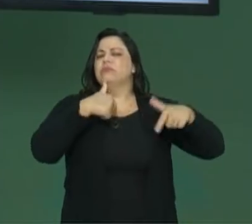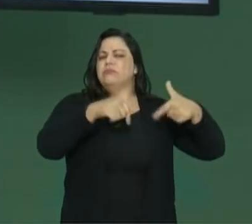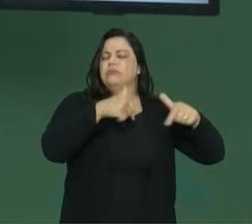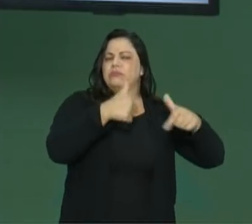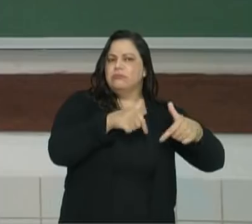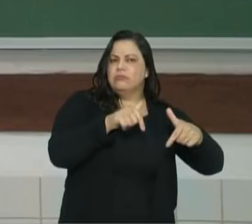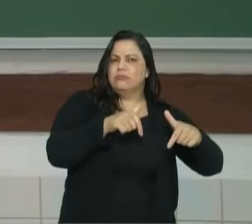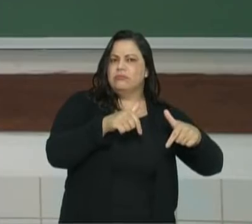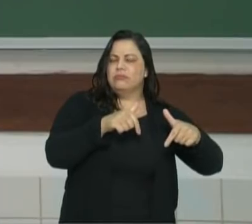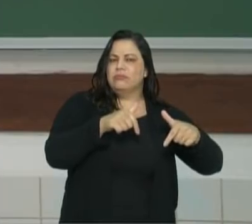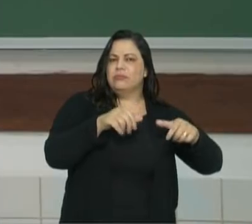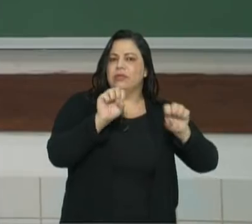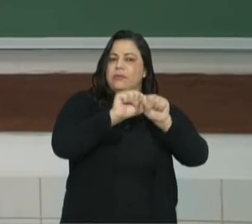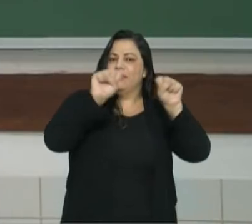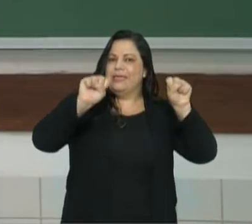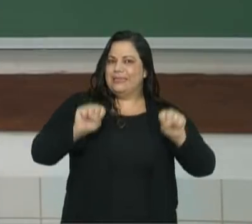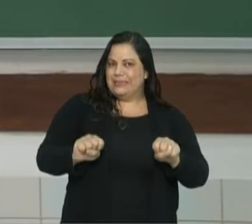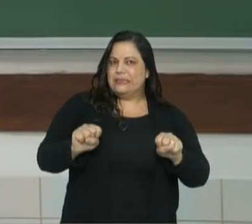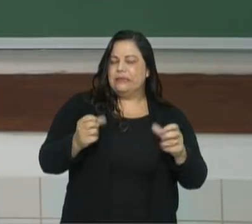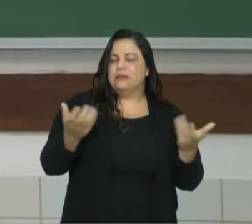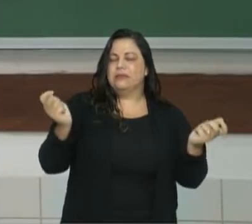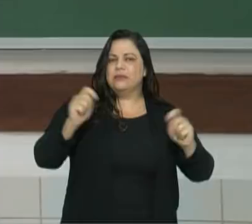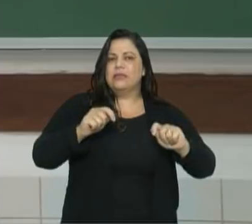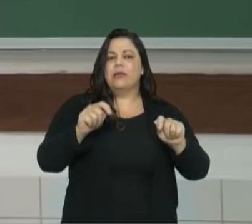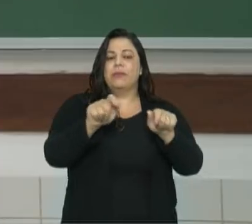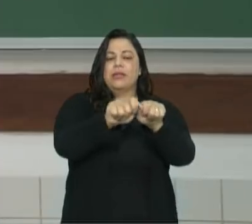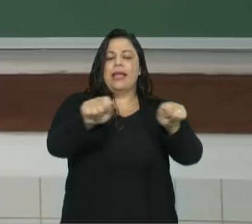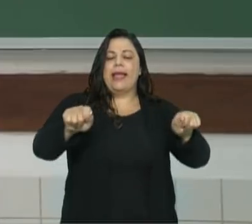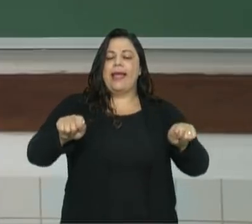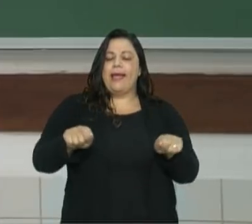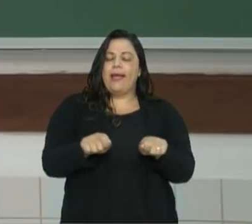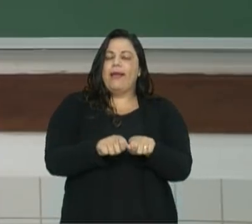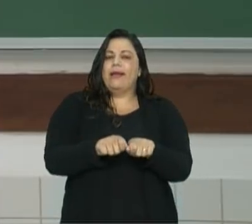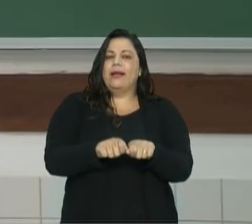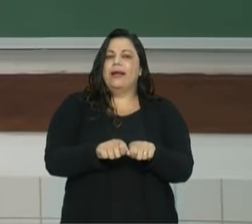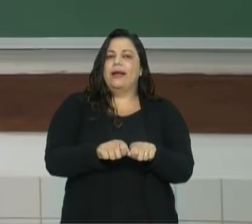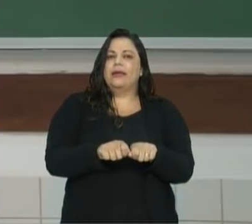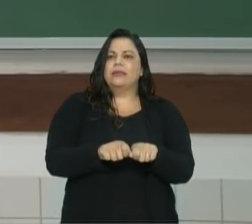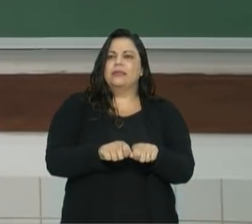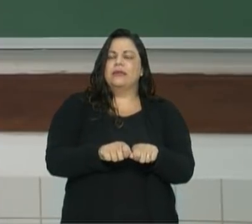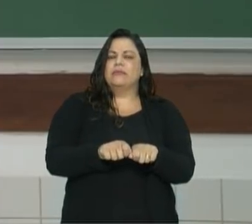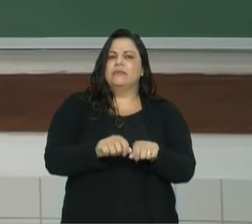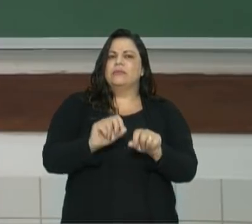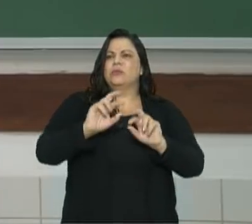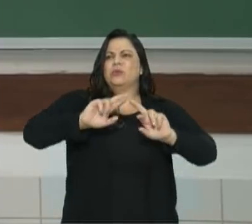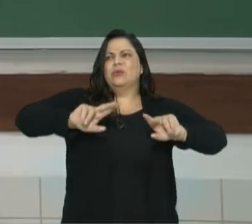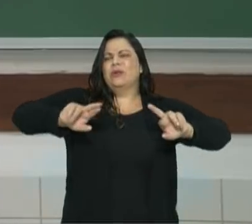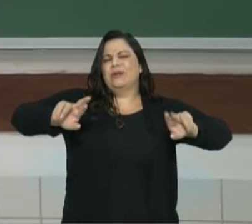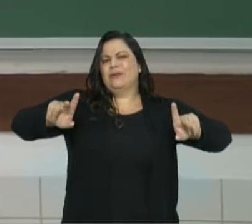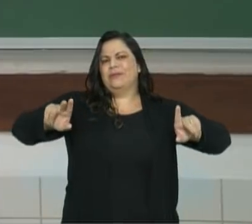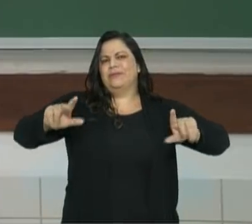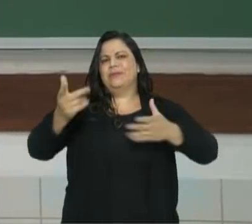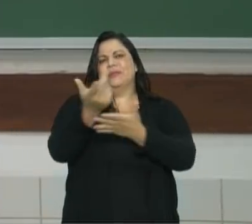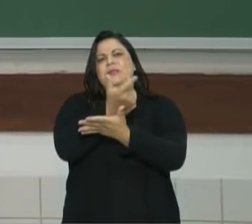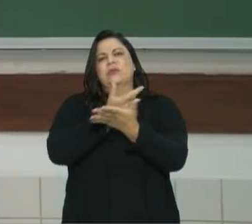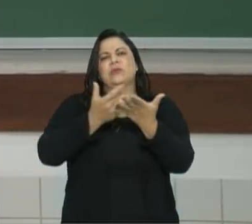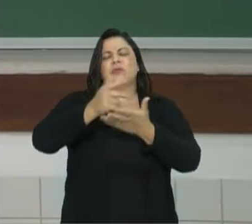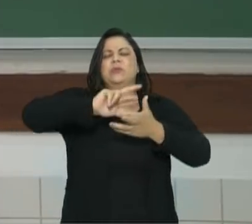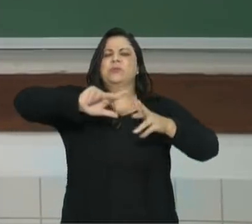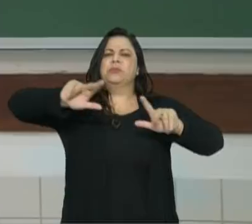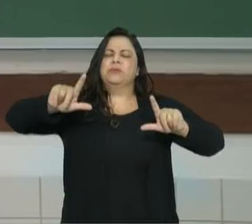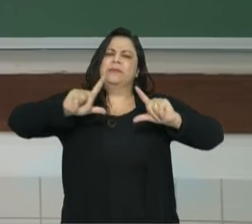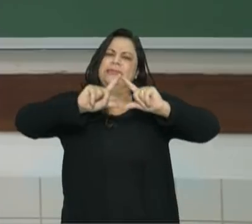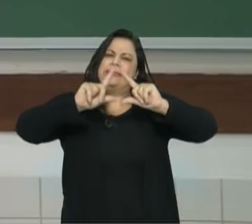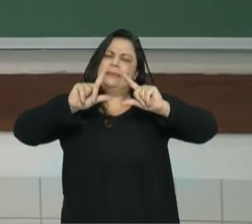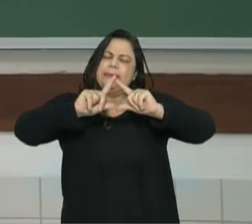sistema através da área dele. Eu determino a área da figura. Isso são aquelas figuras, normalmente aqui em ensino médio, aquelas figuras tradicionais. Triângulo,